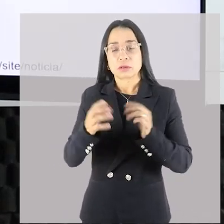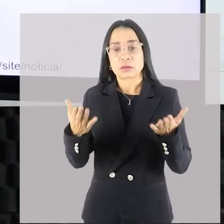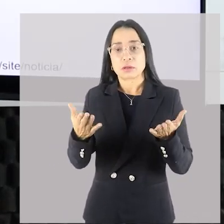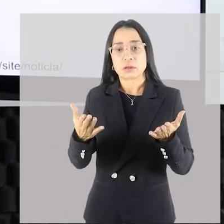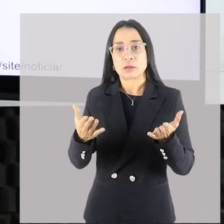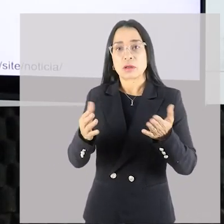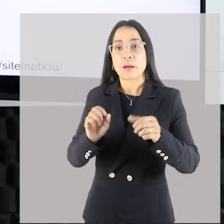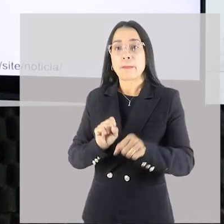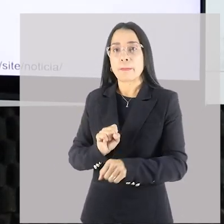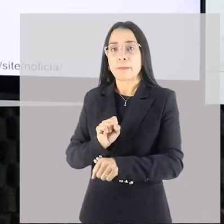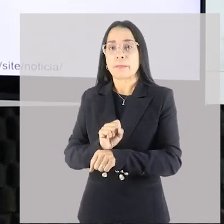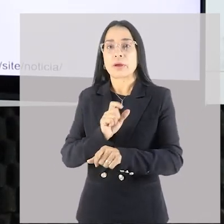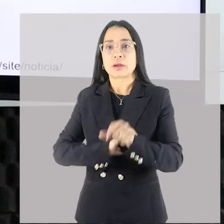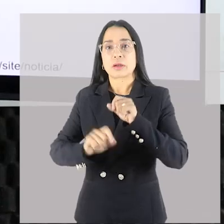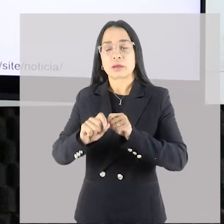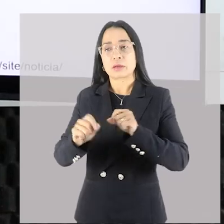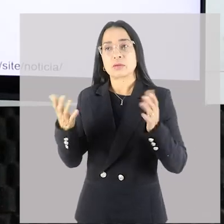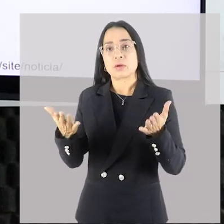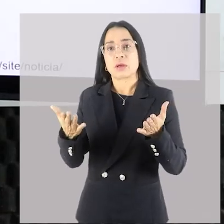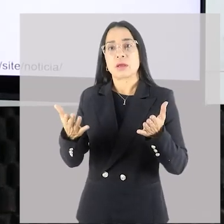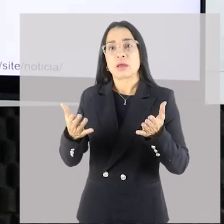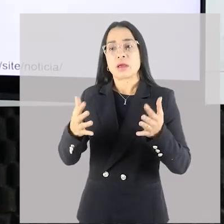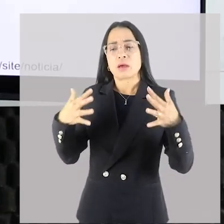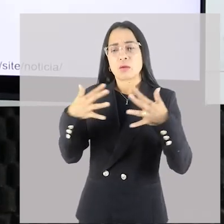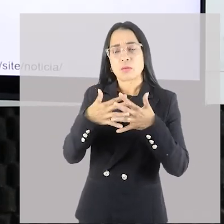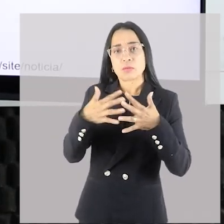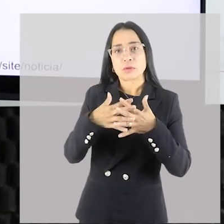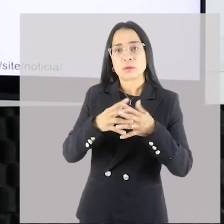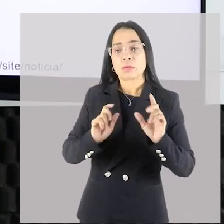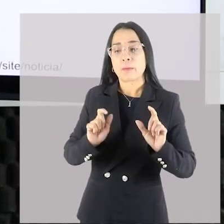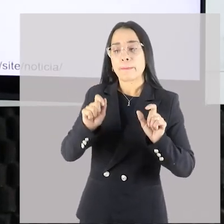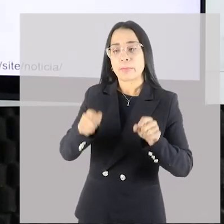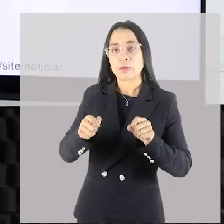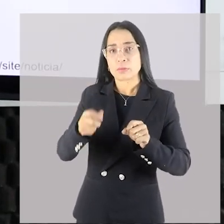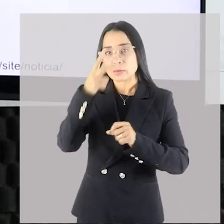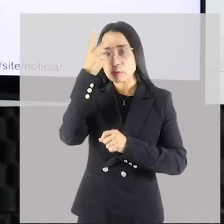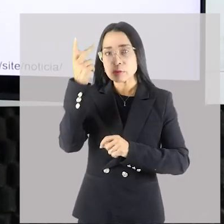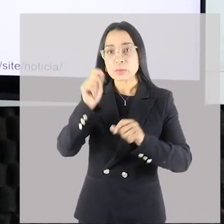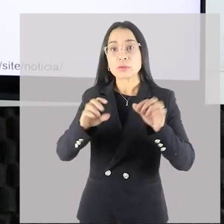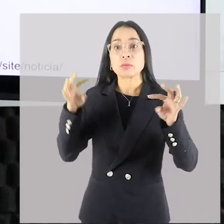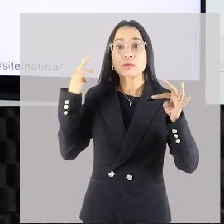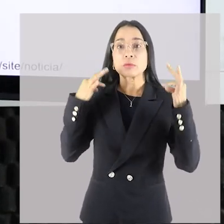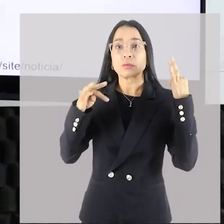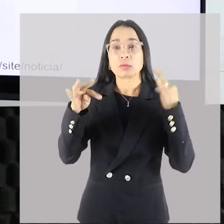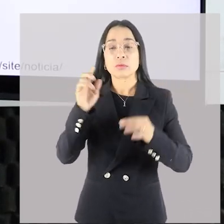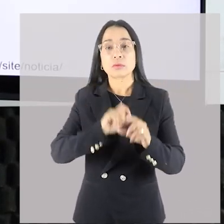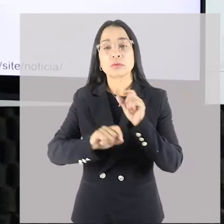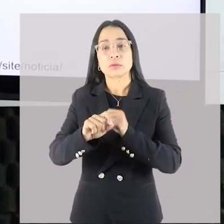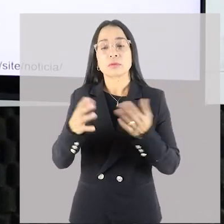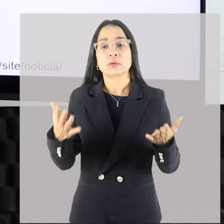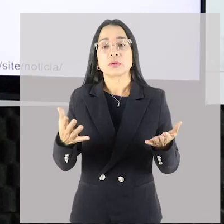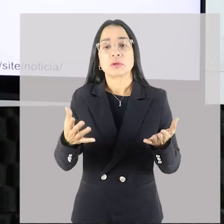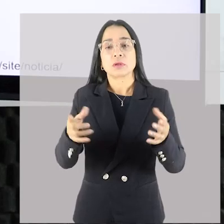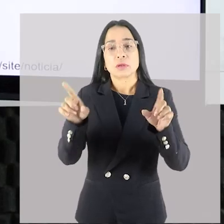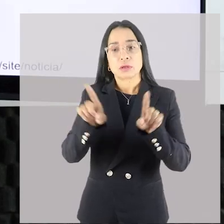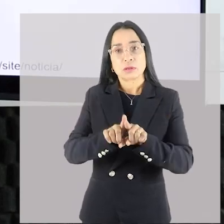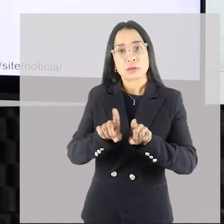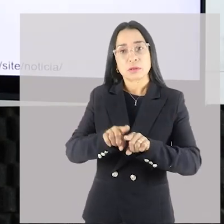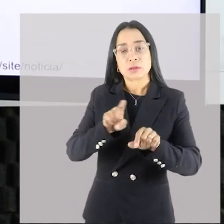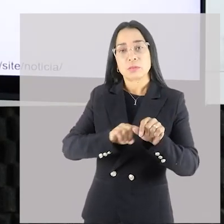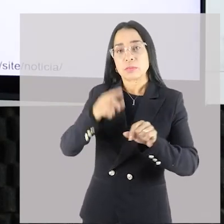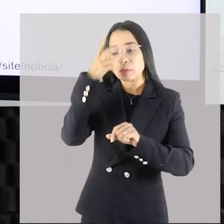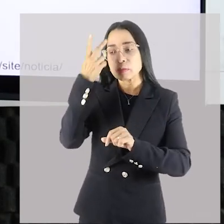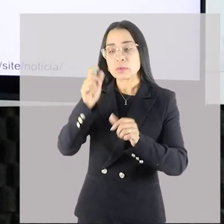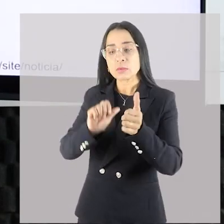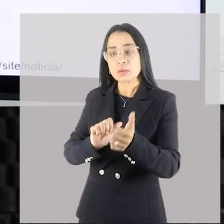trégua entre esses estados, que possibilitava que os turistas e também os